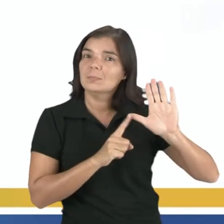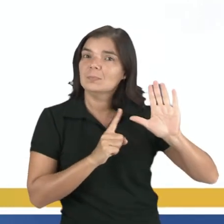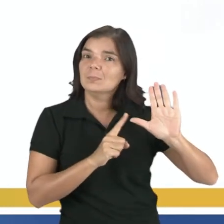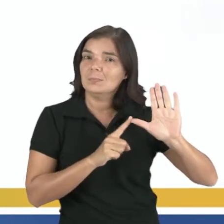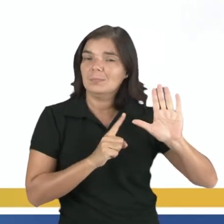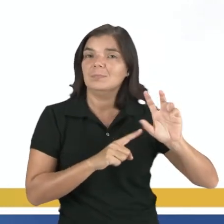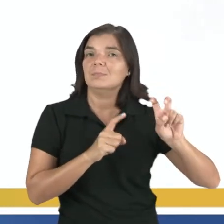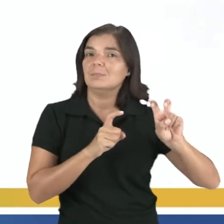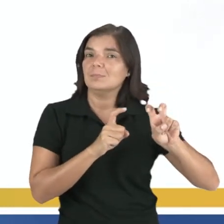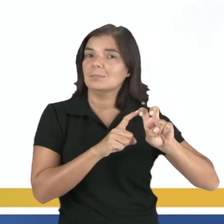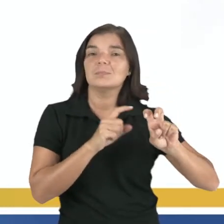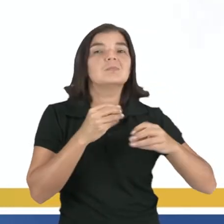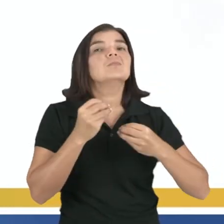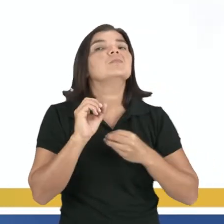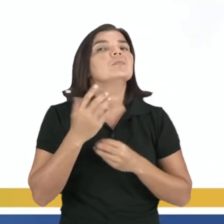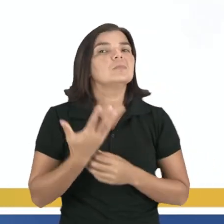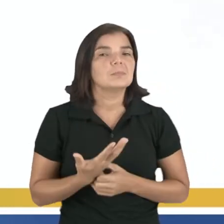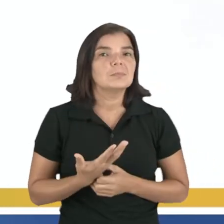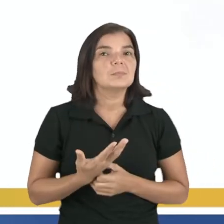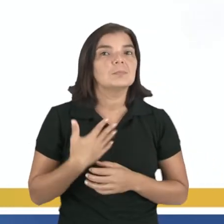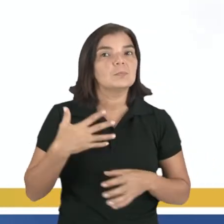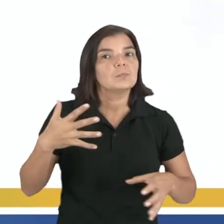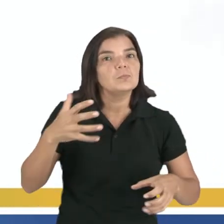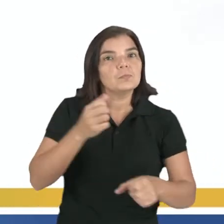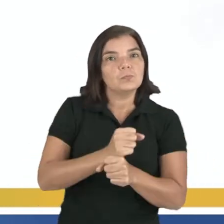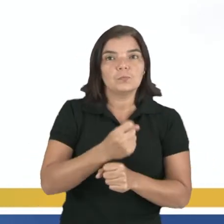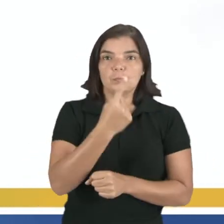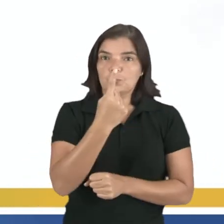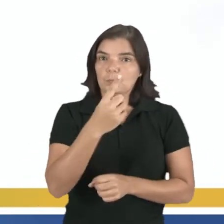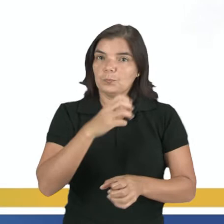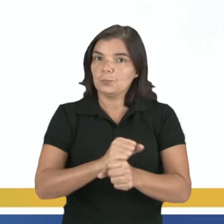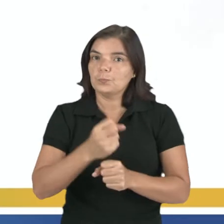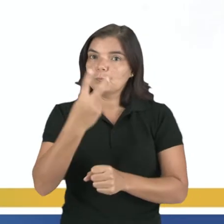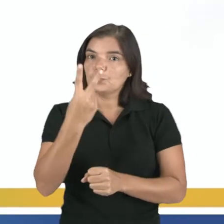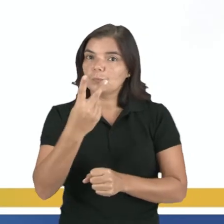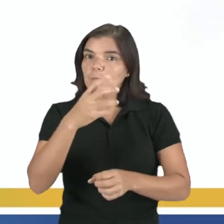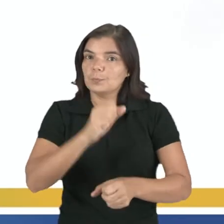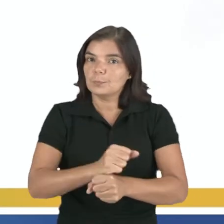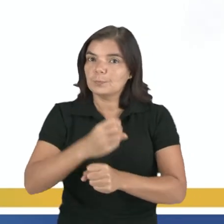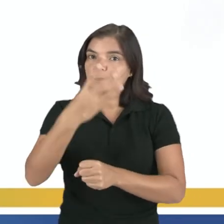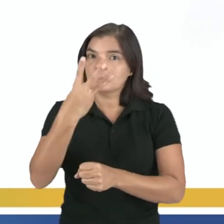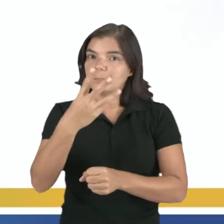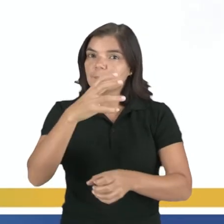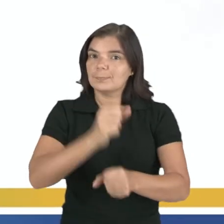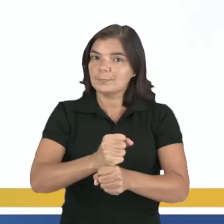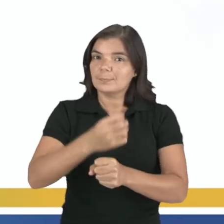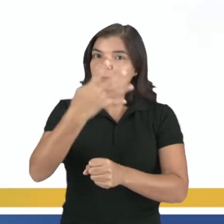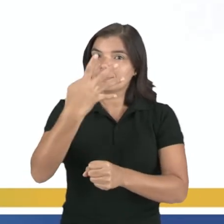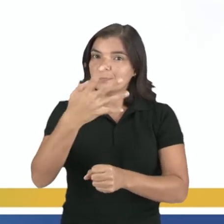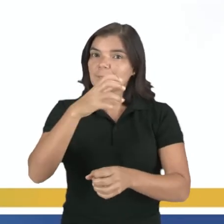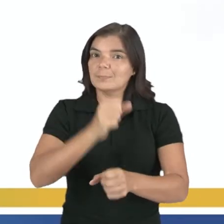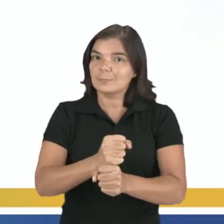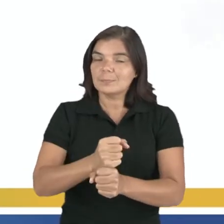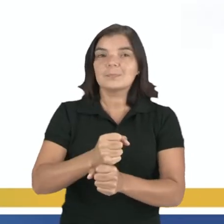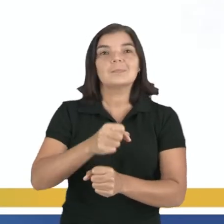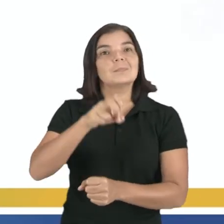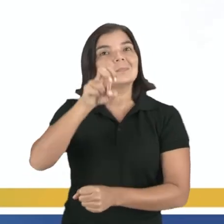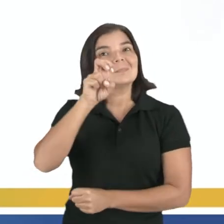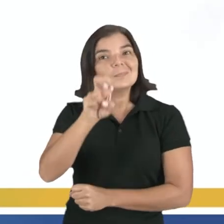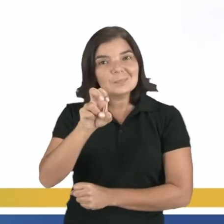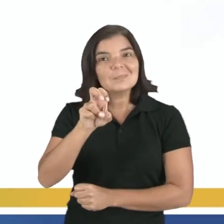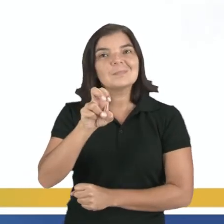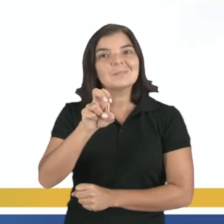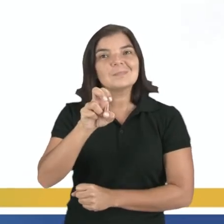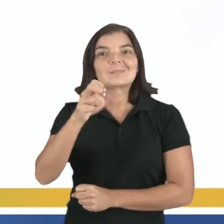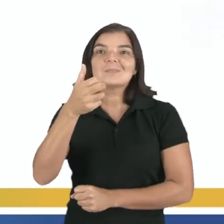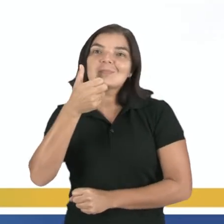né, o que é que vai acontecer? Eu vou somar 1 mais 2 mais 3 mais 4 até 5, que